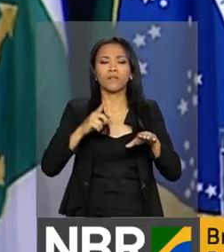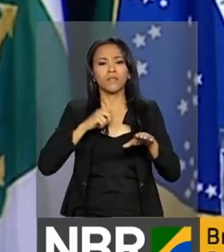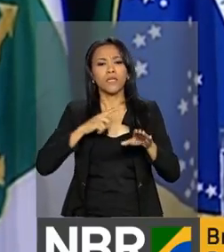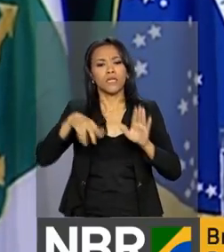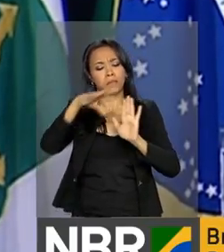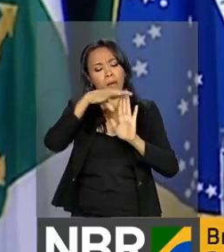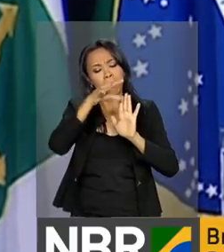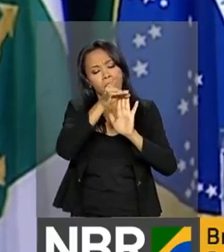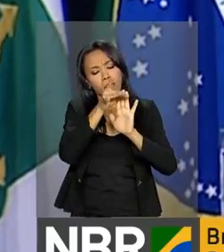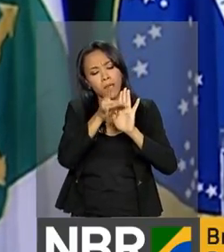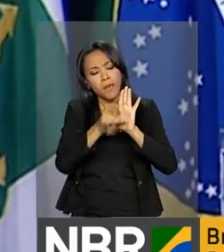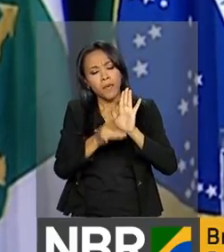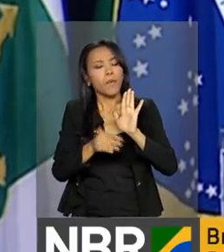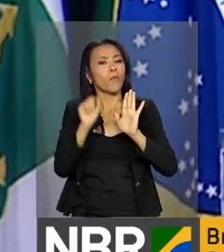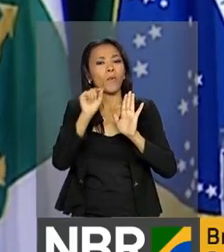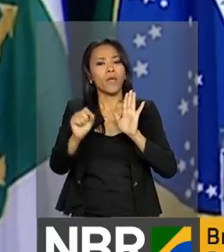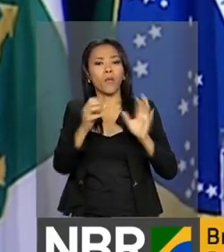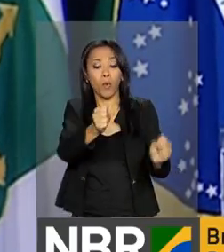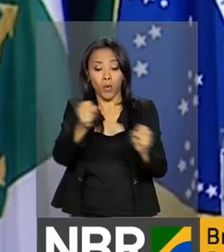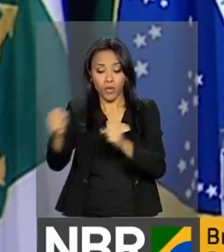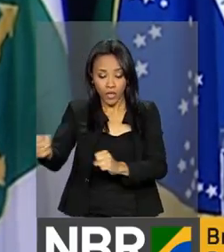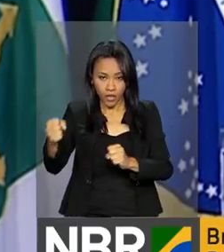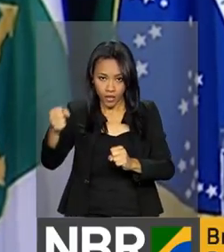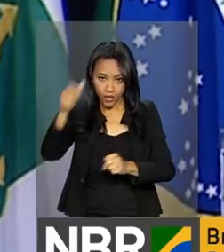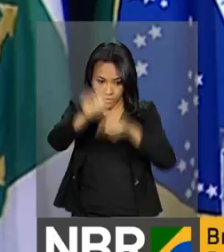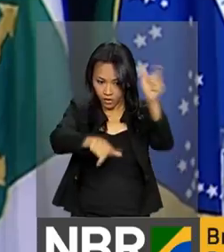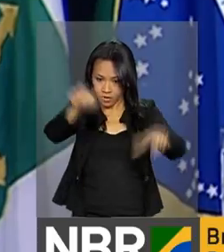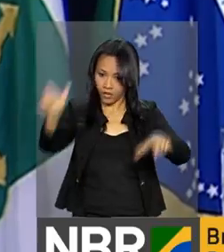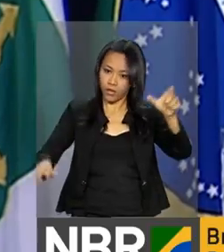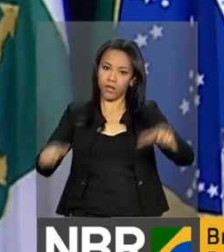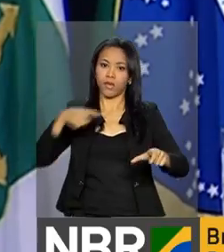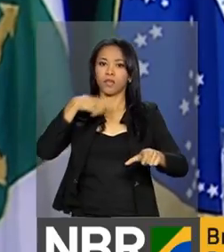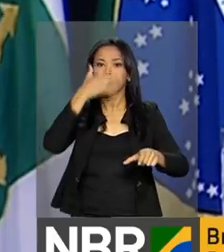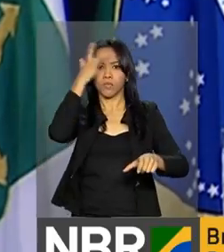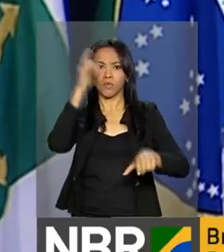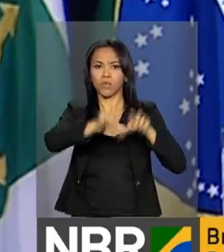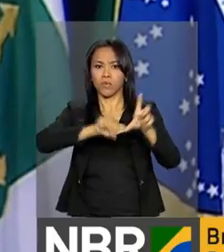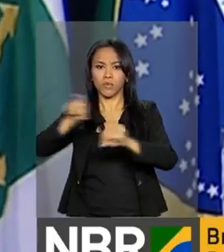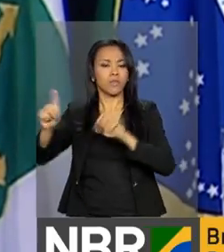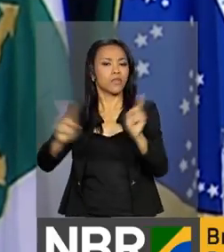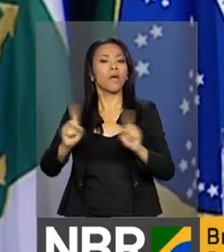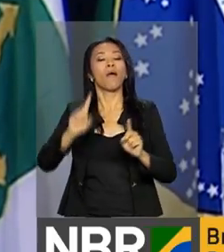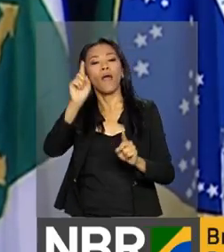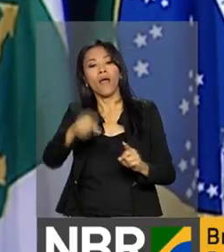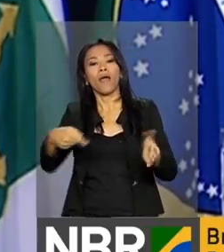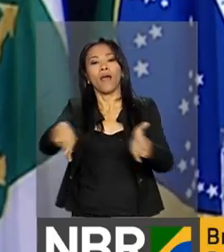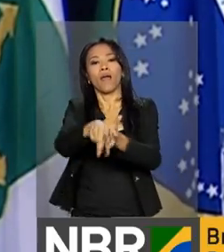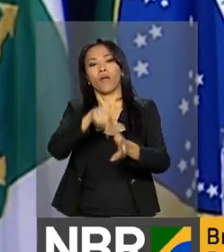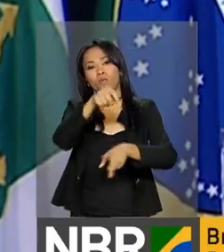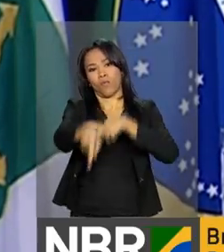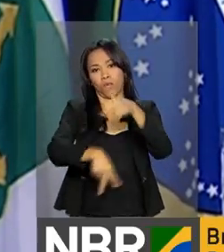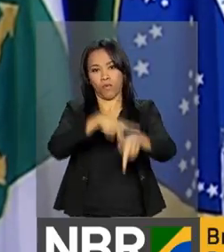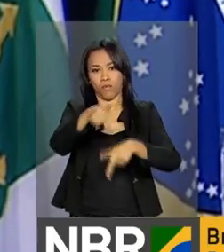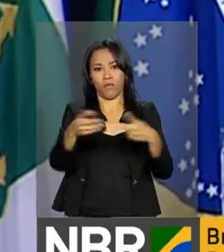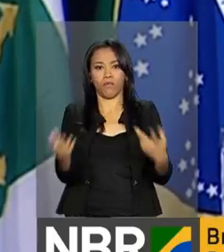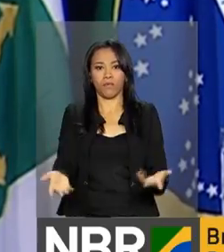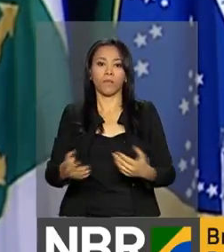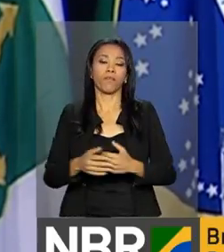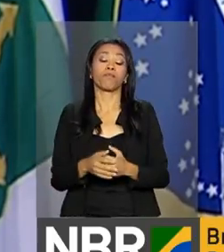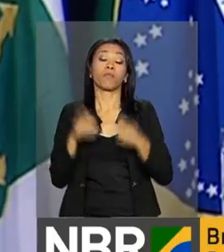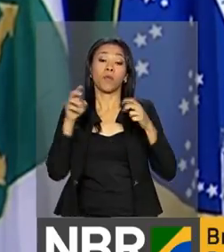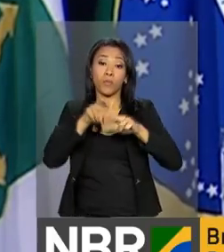poder não é nosso mas é do povo não é sem razão que eu ouvi dizer solenemente a necessidade da